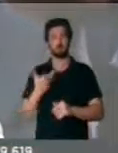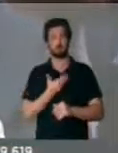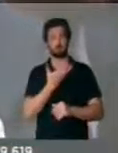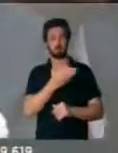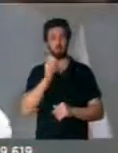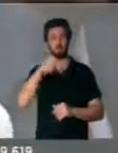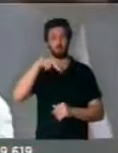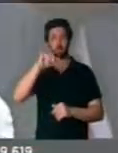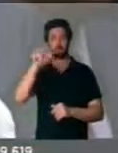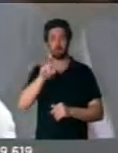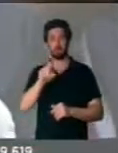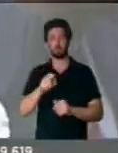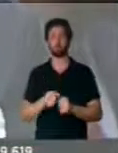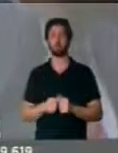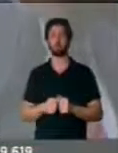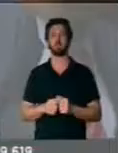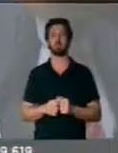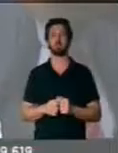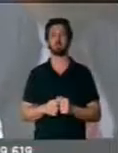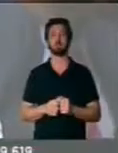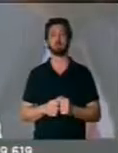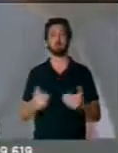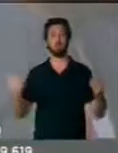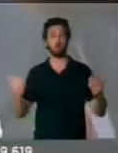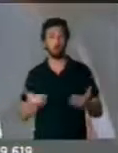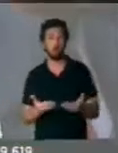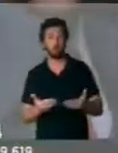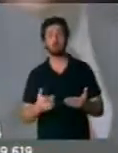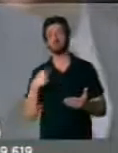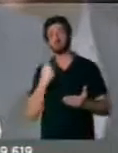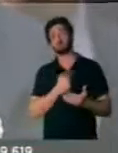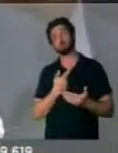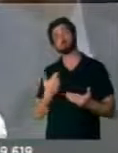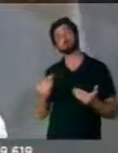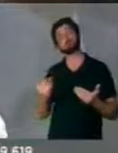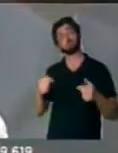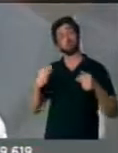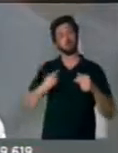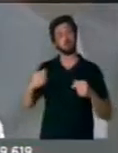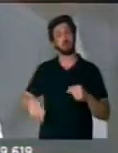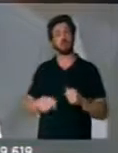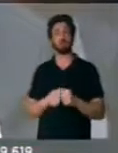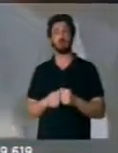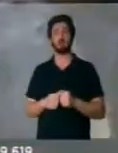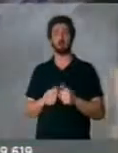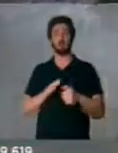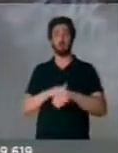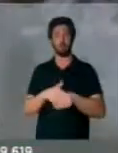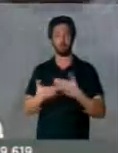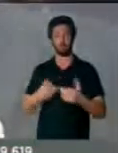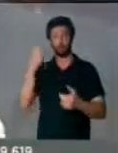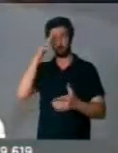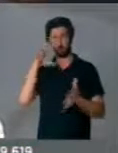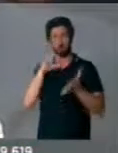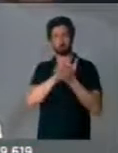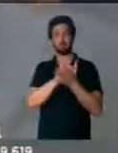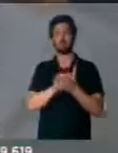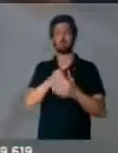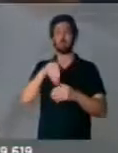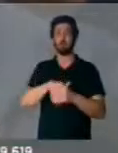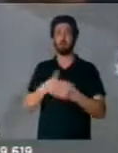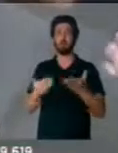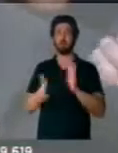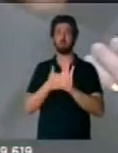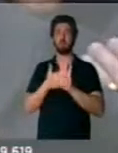deputado Onyx Lorenzoni. E hoje nós estamos aqui, nessa noite histórica,